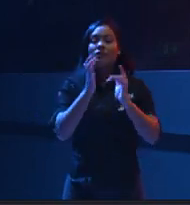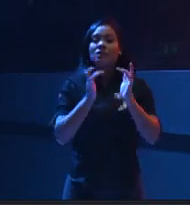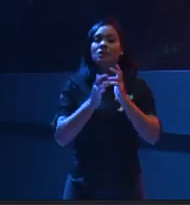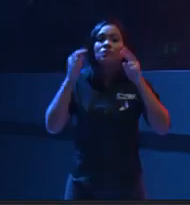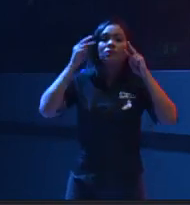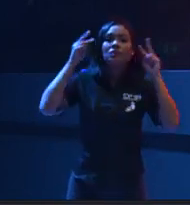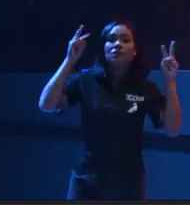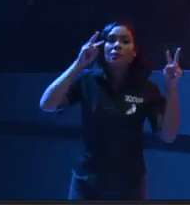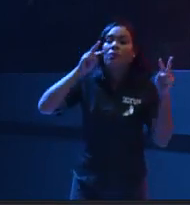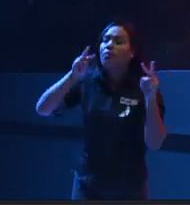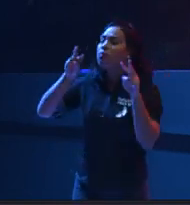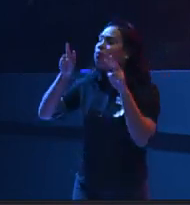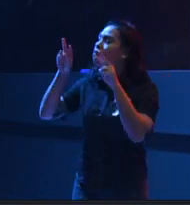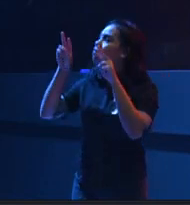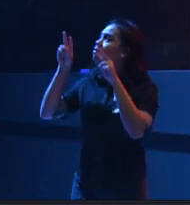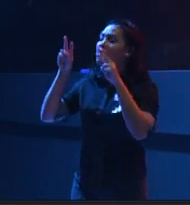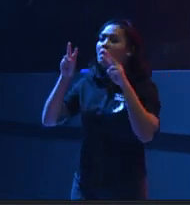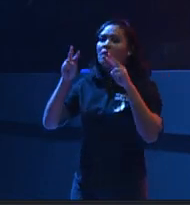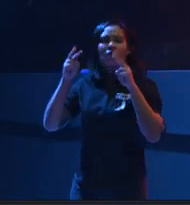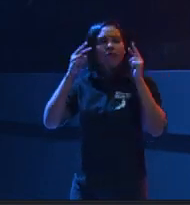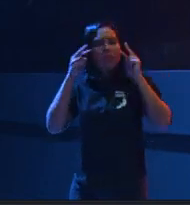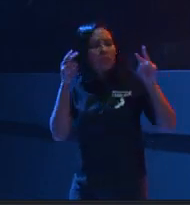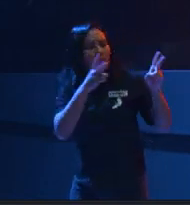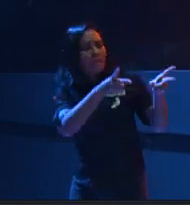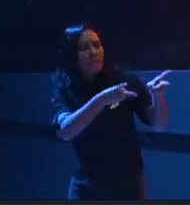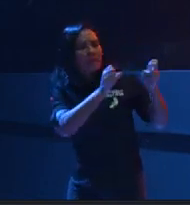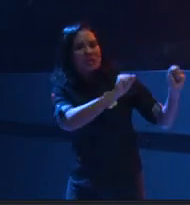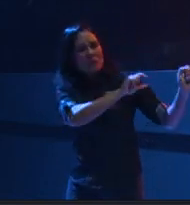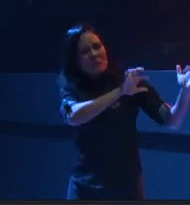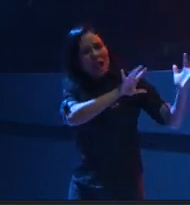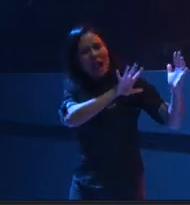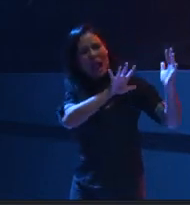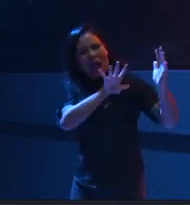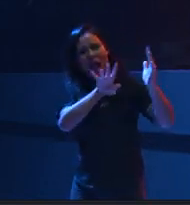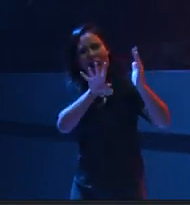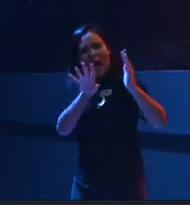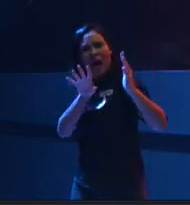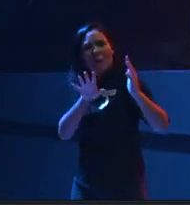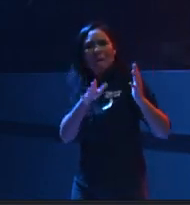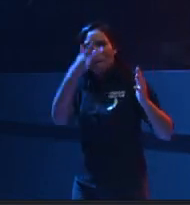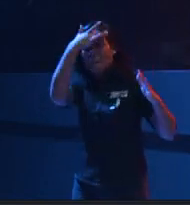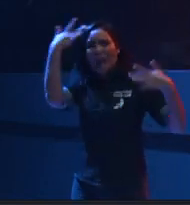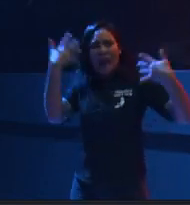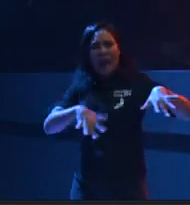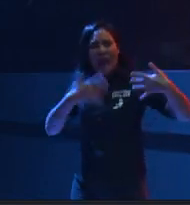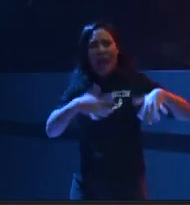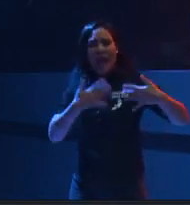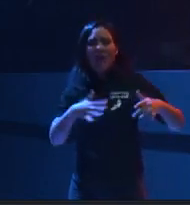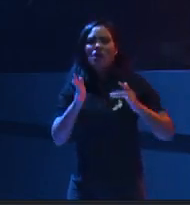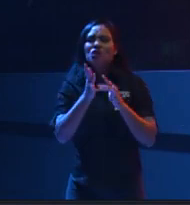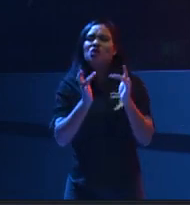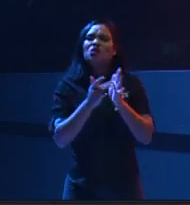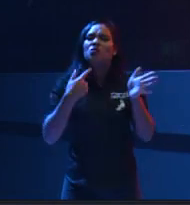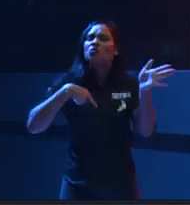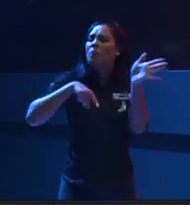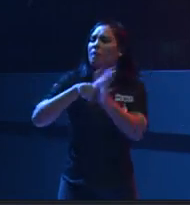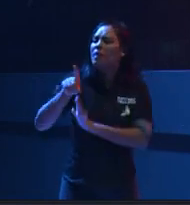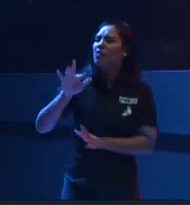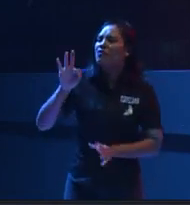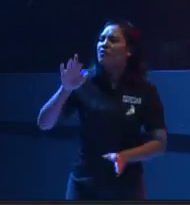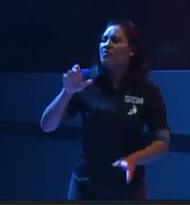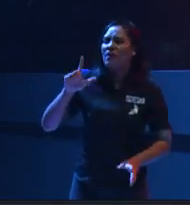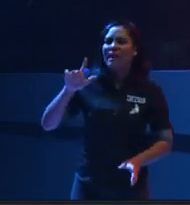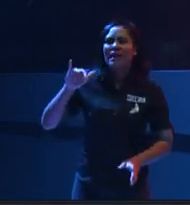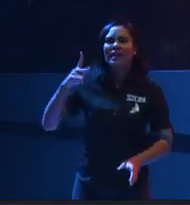multidão que se aproximava Jesus disse a Felipe onde compraremos pão para este